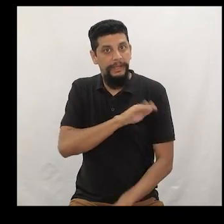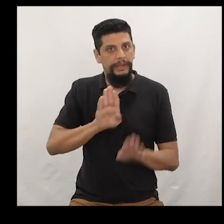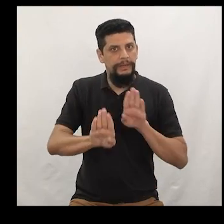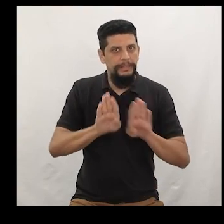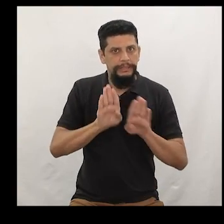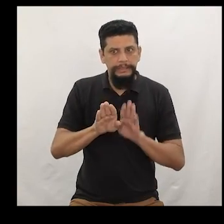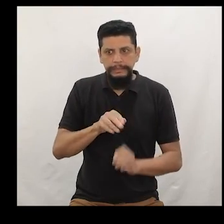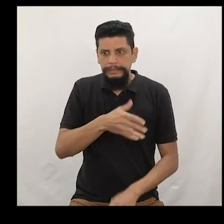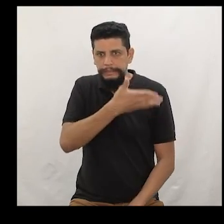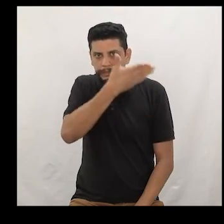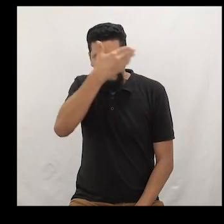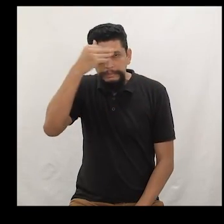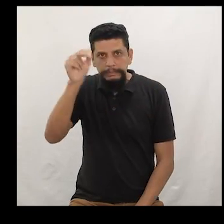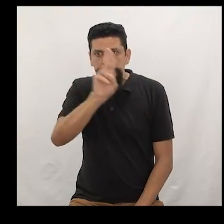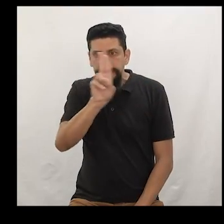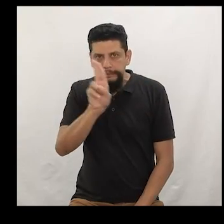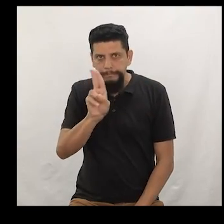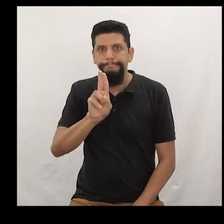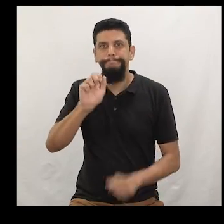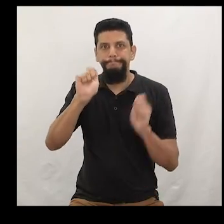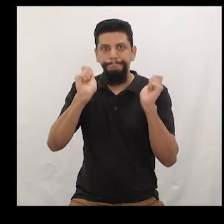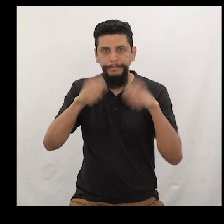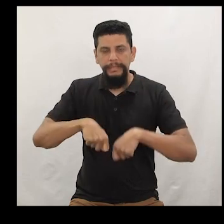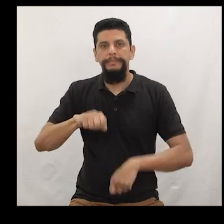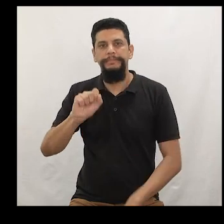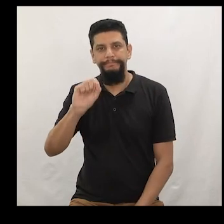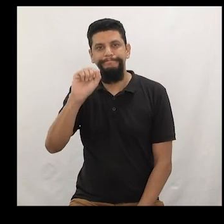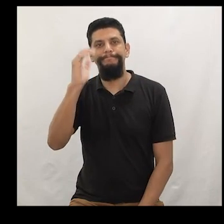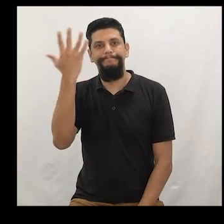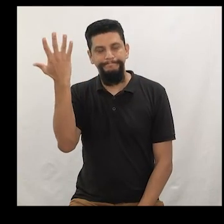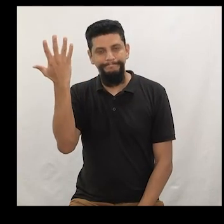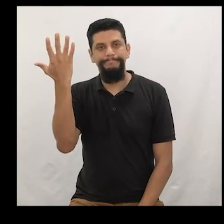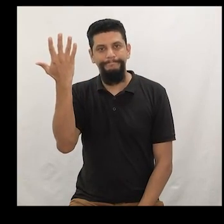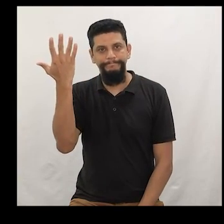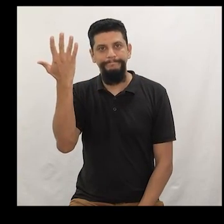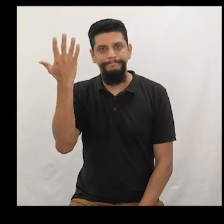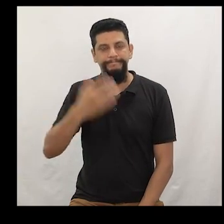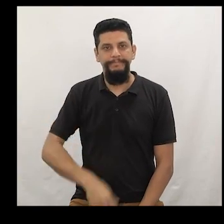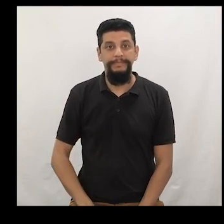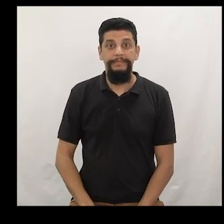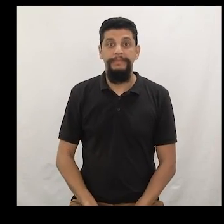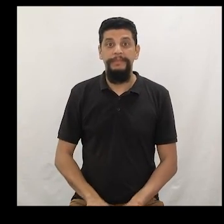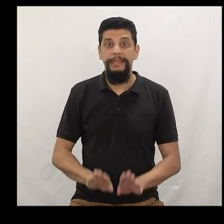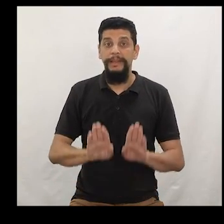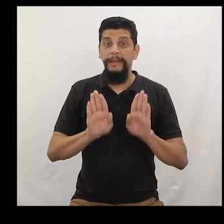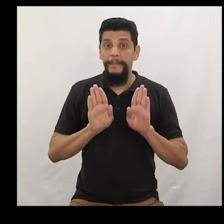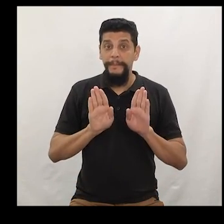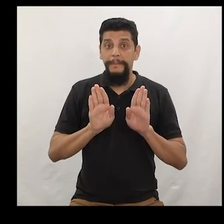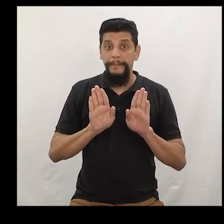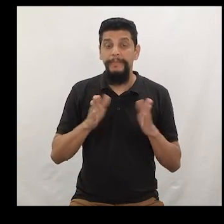alunos. Talvez ele se lembre de todos, pode acontecer.